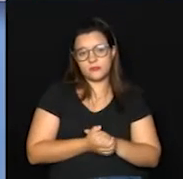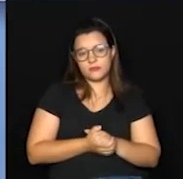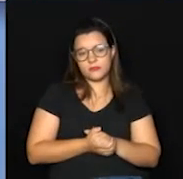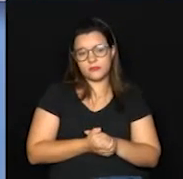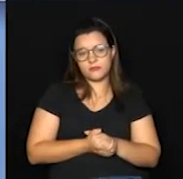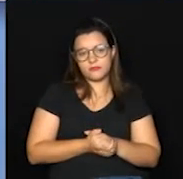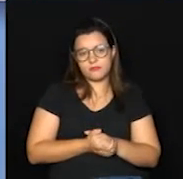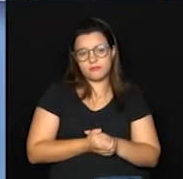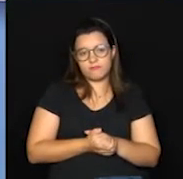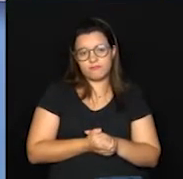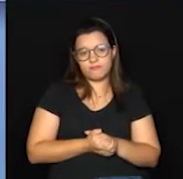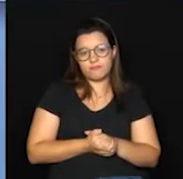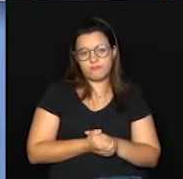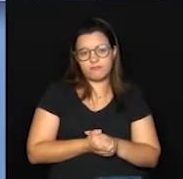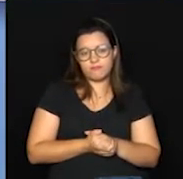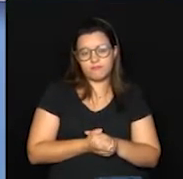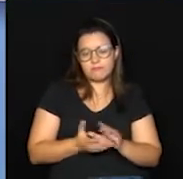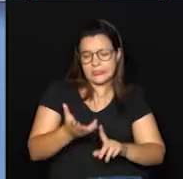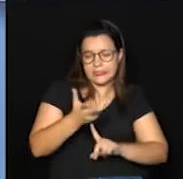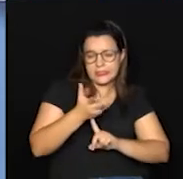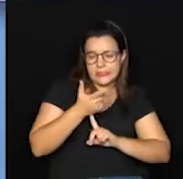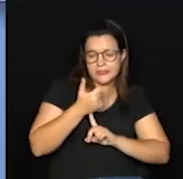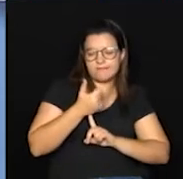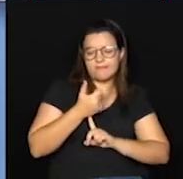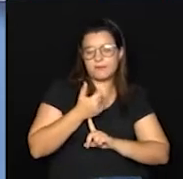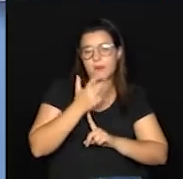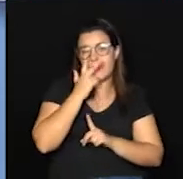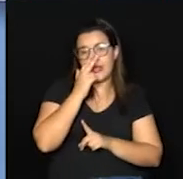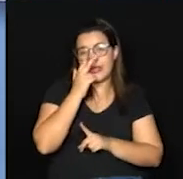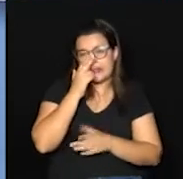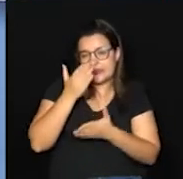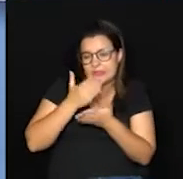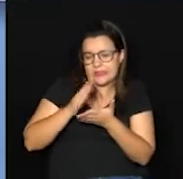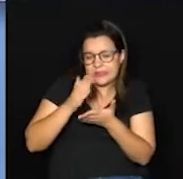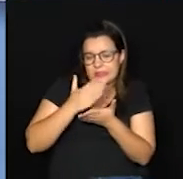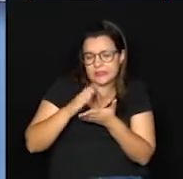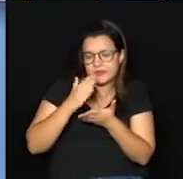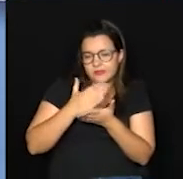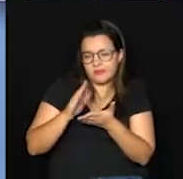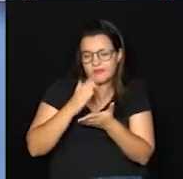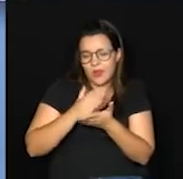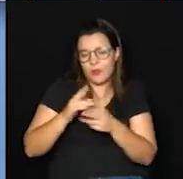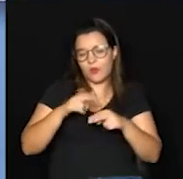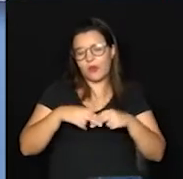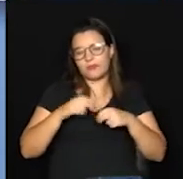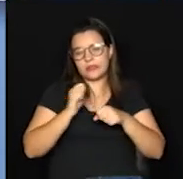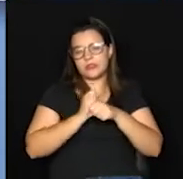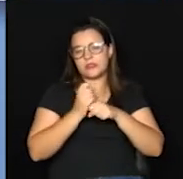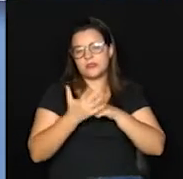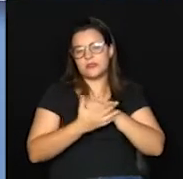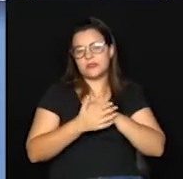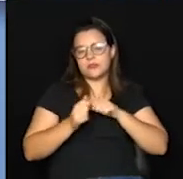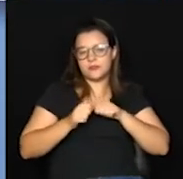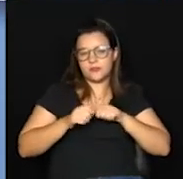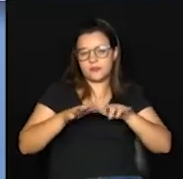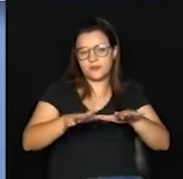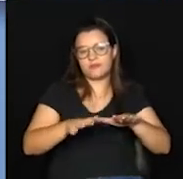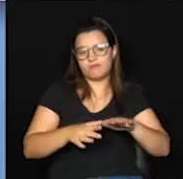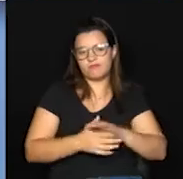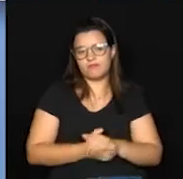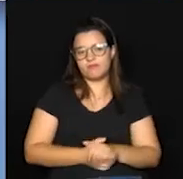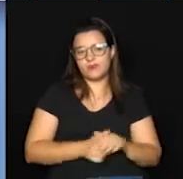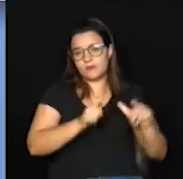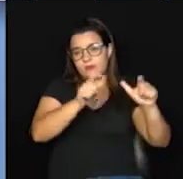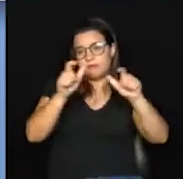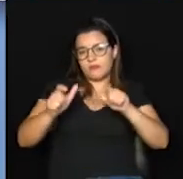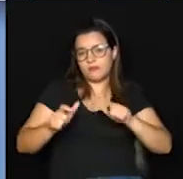sempre estão aí. Eles estão tão, digamos que, esmagados por essa questão da Covid-19 em função de